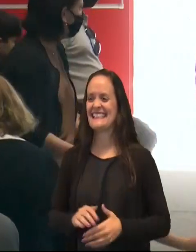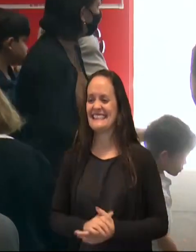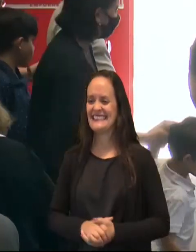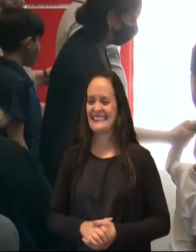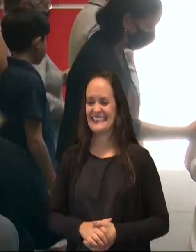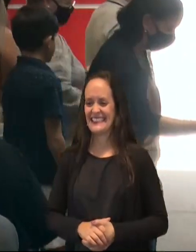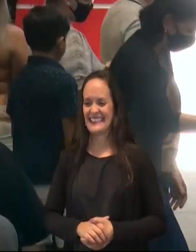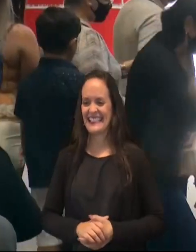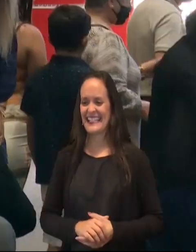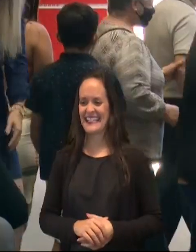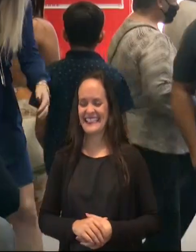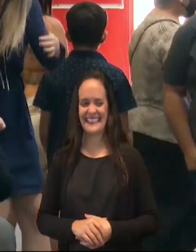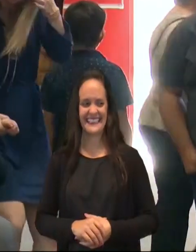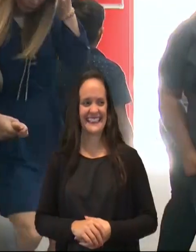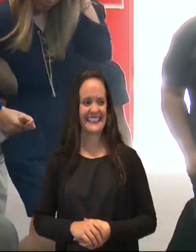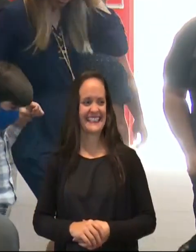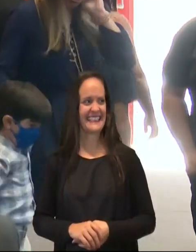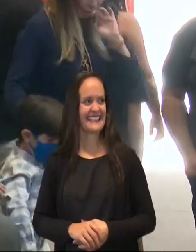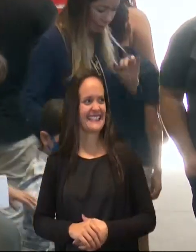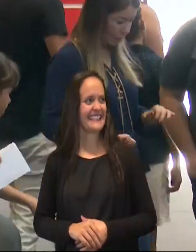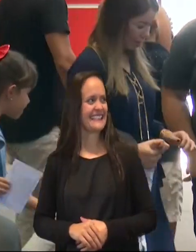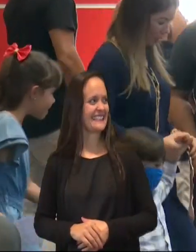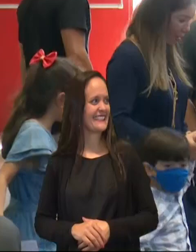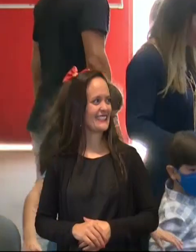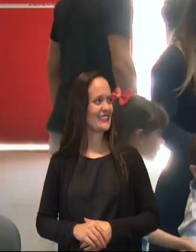Calma, Bento.